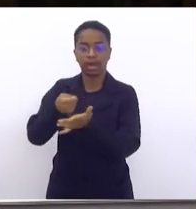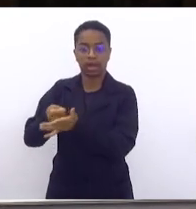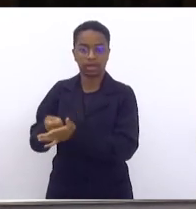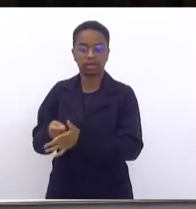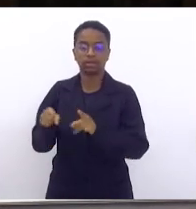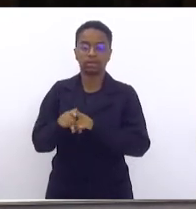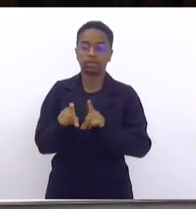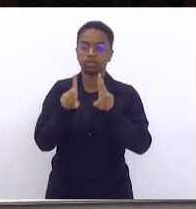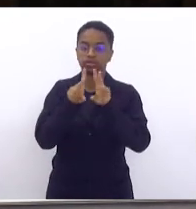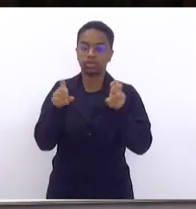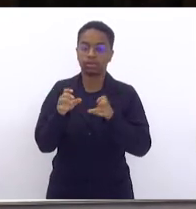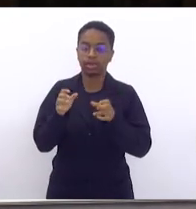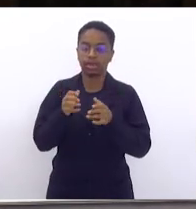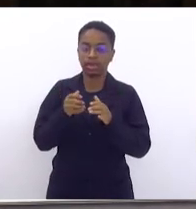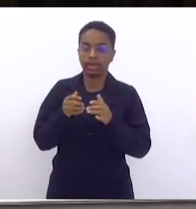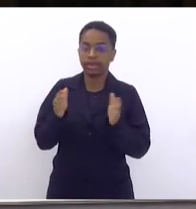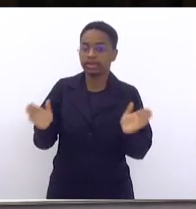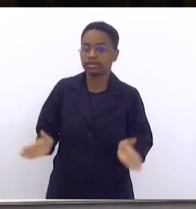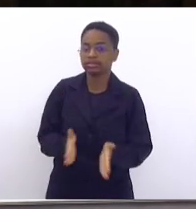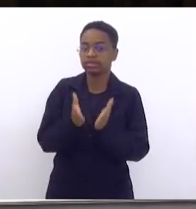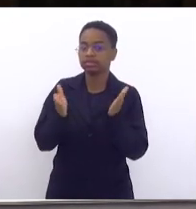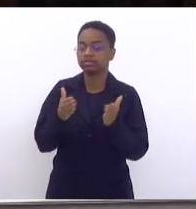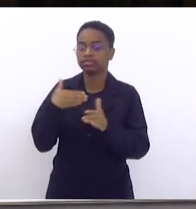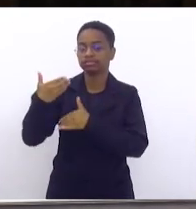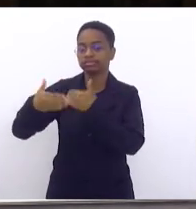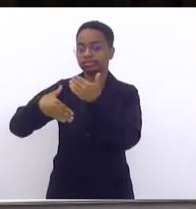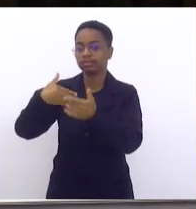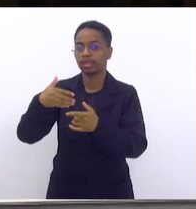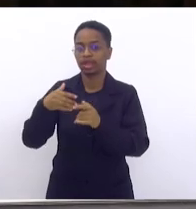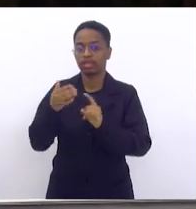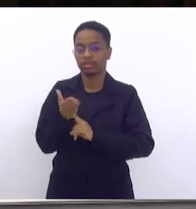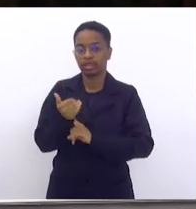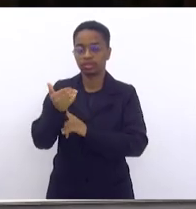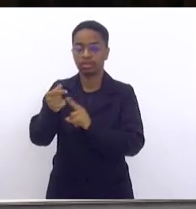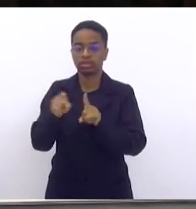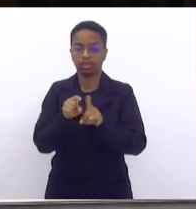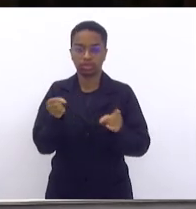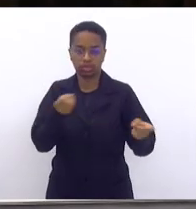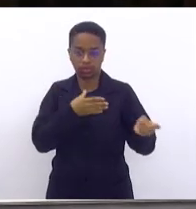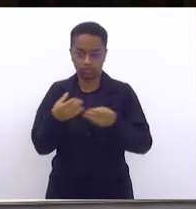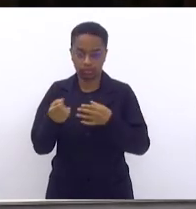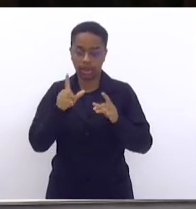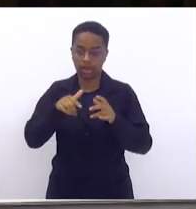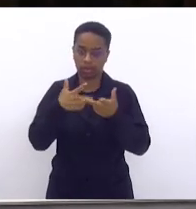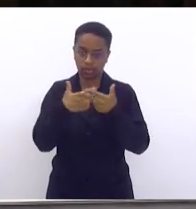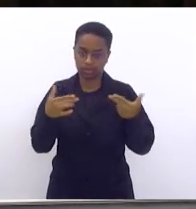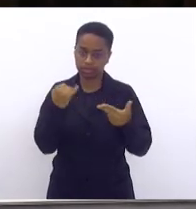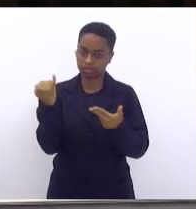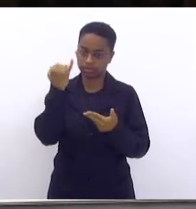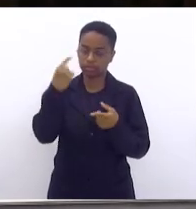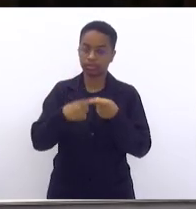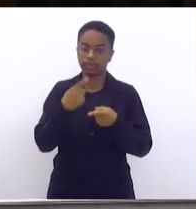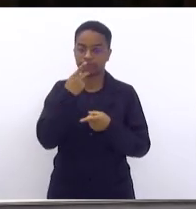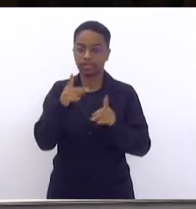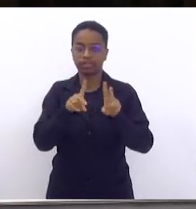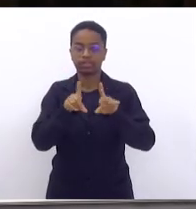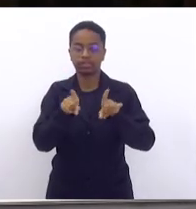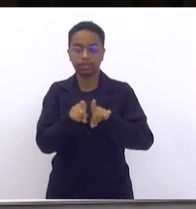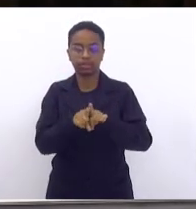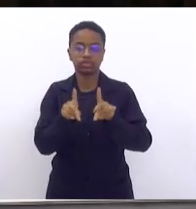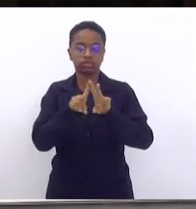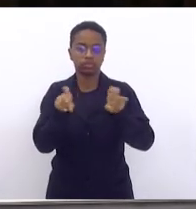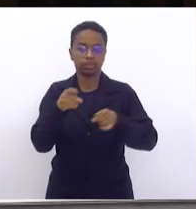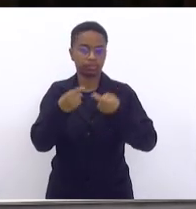fala de incentivos a desenvolvimento tecnológico em inovação é um ponto importante quando a gente fala também de políticas públicas